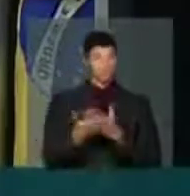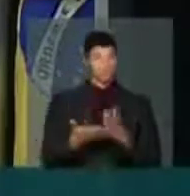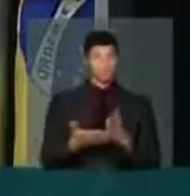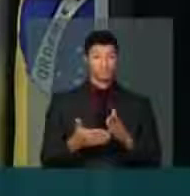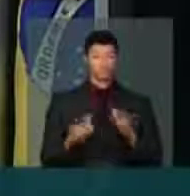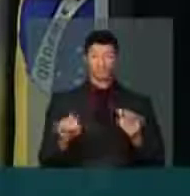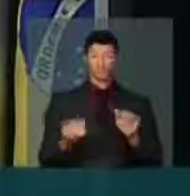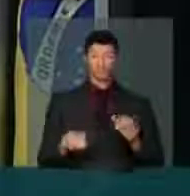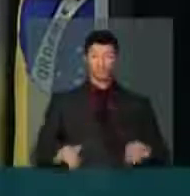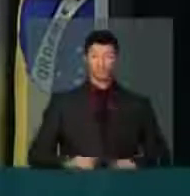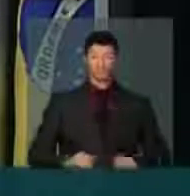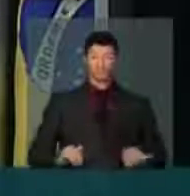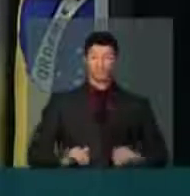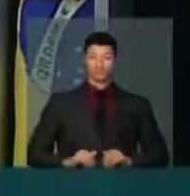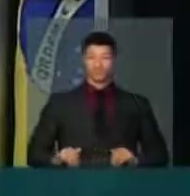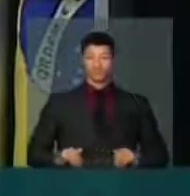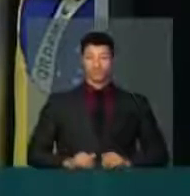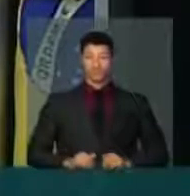a sofrer